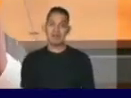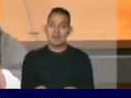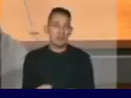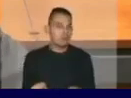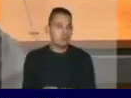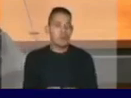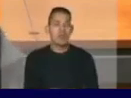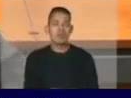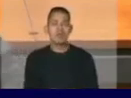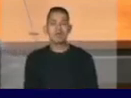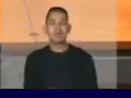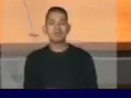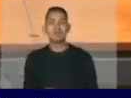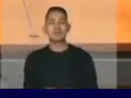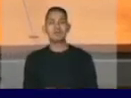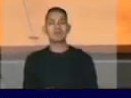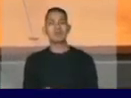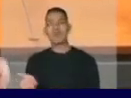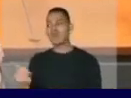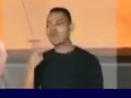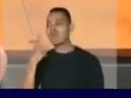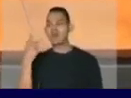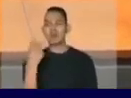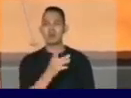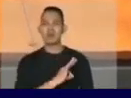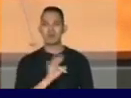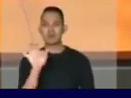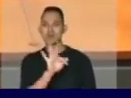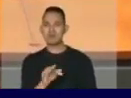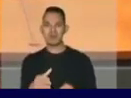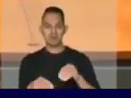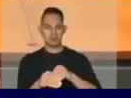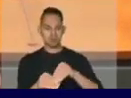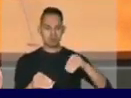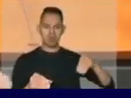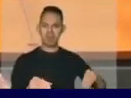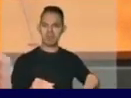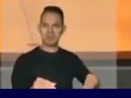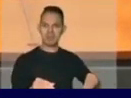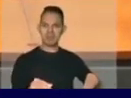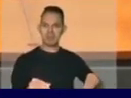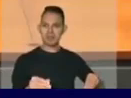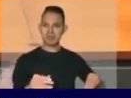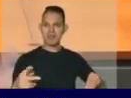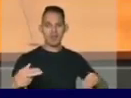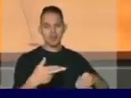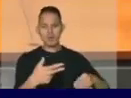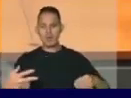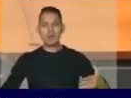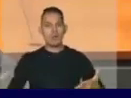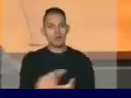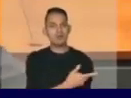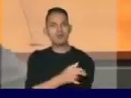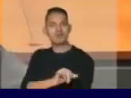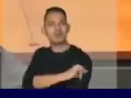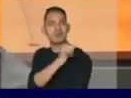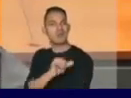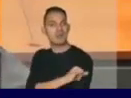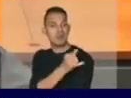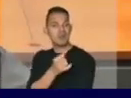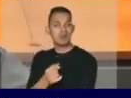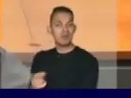mesmo jeito, diz que a Polícia Federal não tem nada a ver com aquilo que ocorre no estado do Rio de